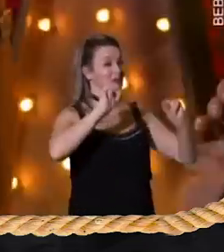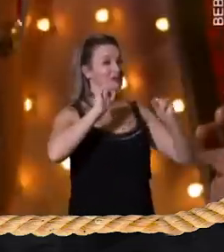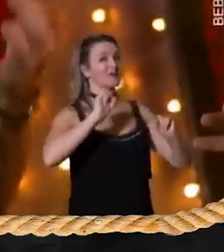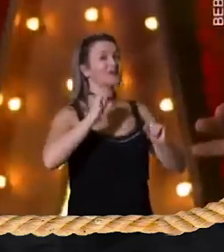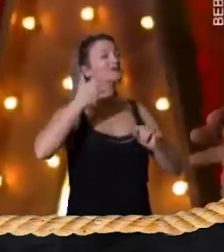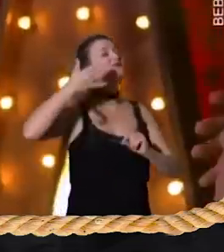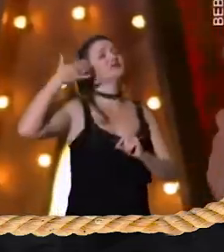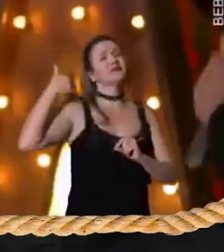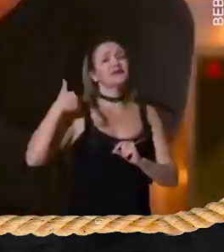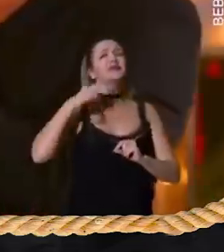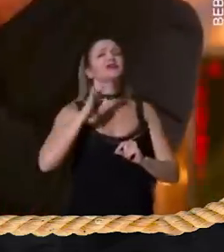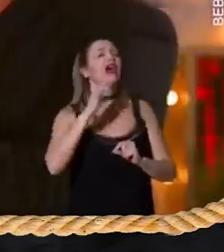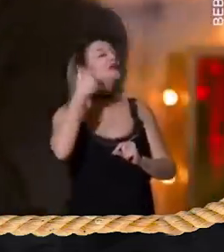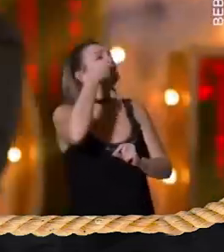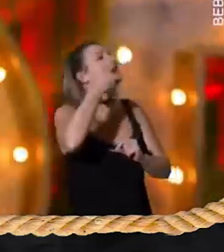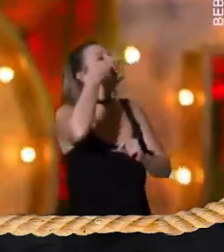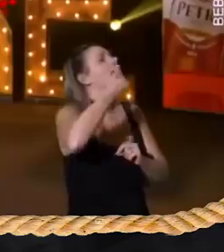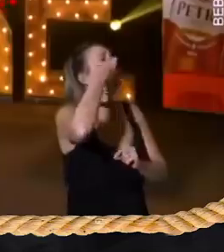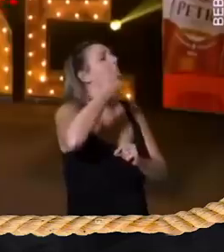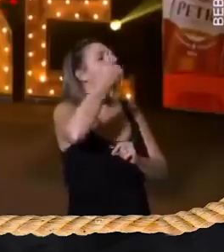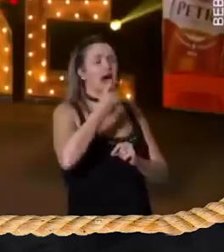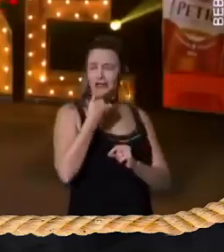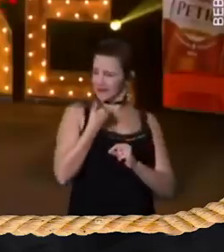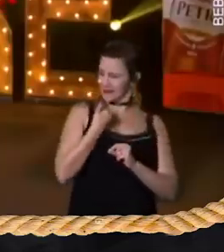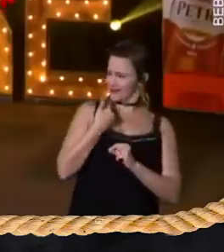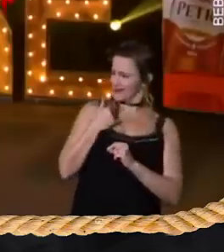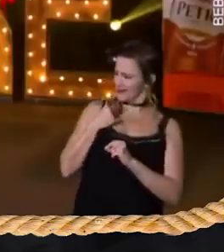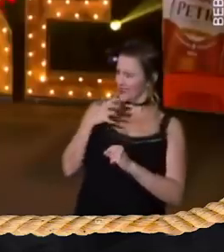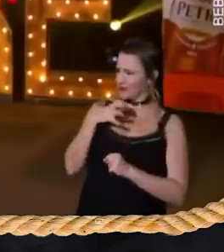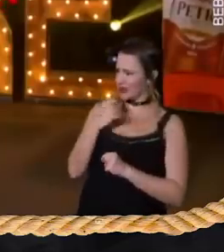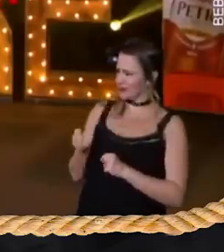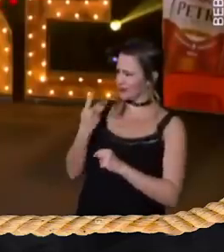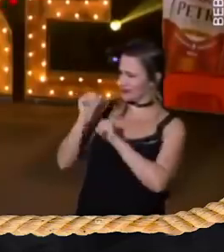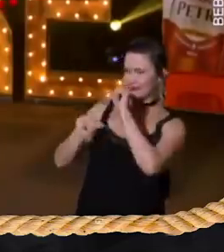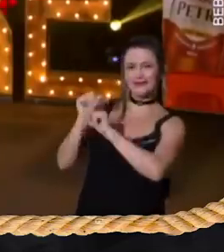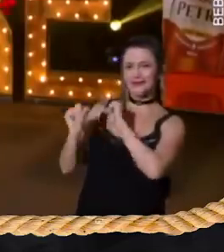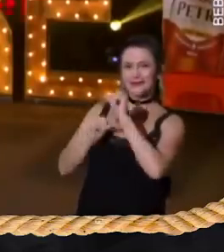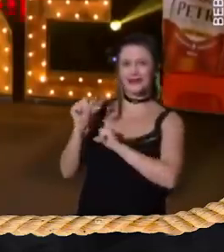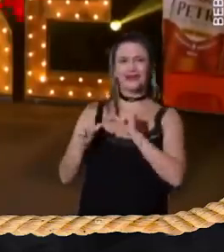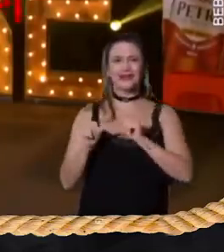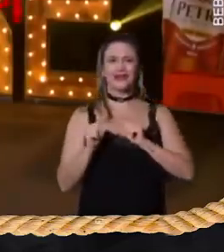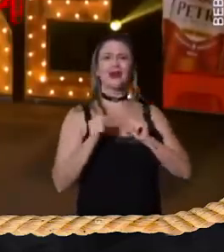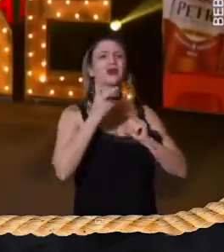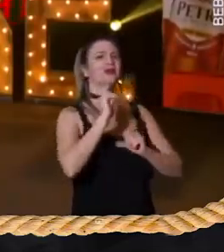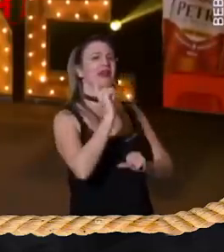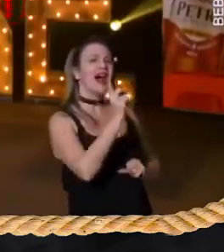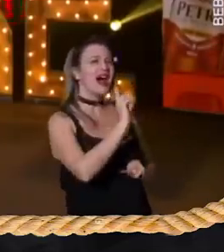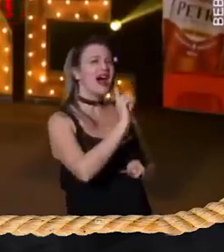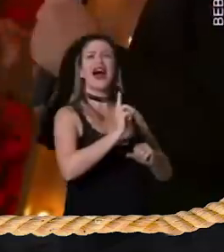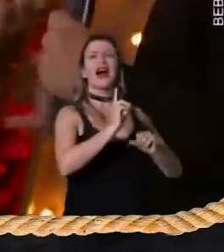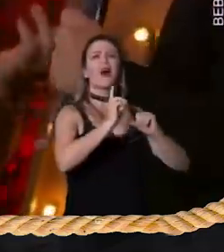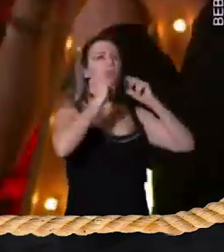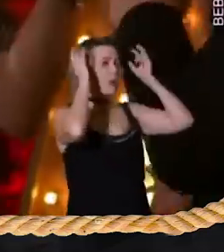ligar mais de 50 vezes. Eu acho que eu não te reconheci, que você mudou tanto, você tá diferente. Mudei nada, mudei nada. Você viu o cabelo grande, é que eu arrumei ele hoje bonitinho. Só.